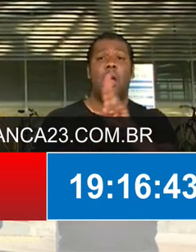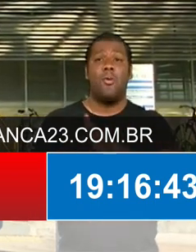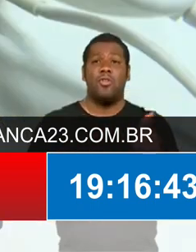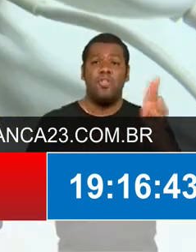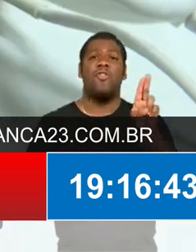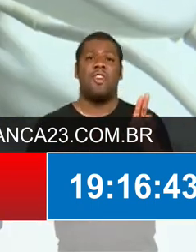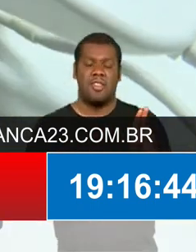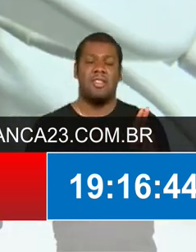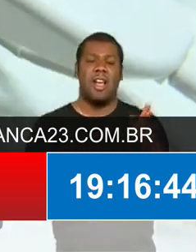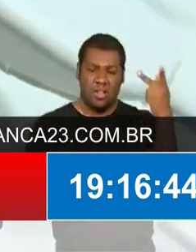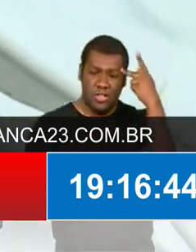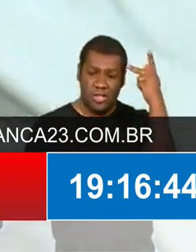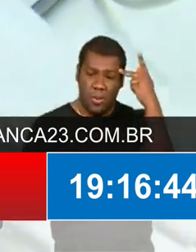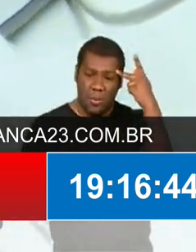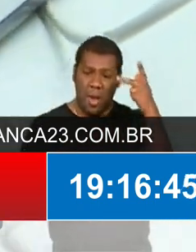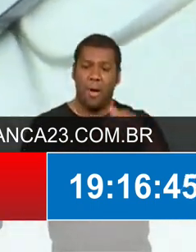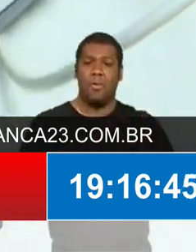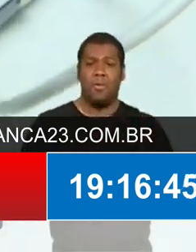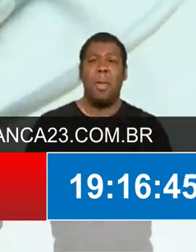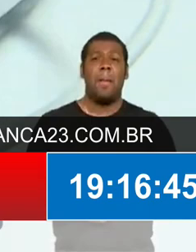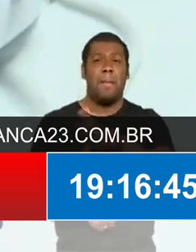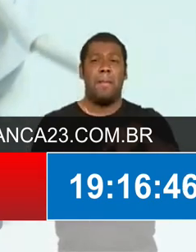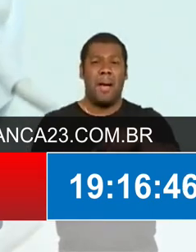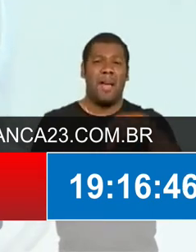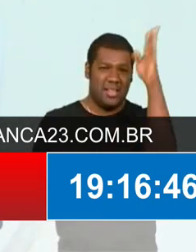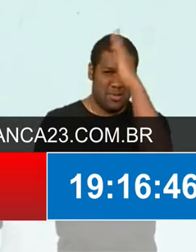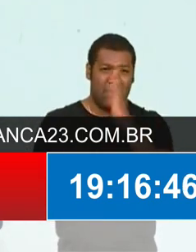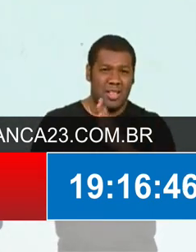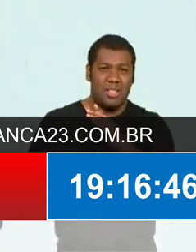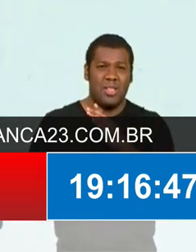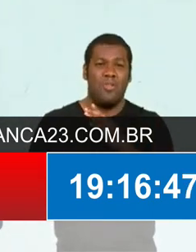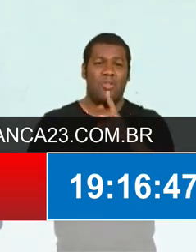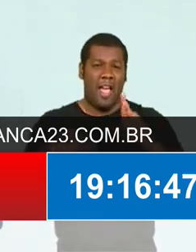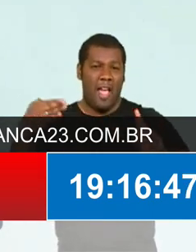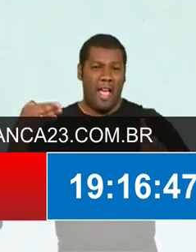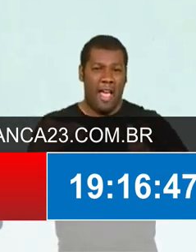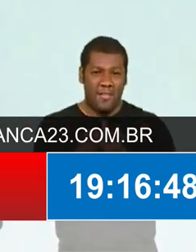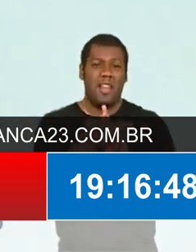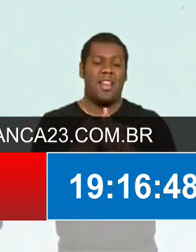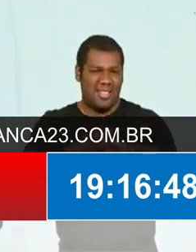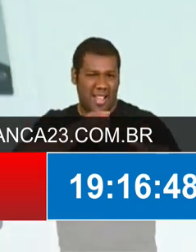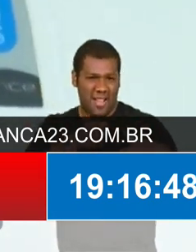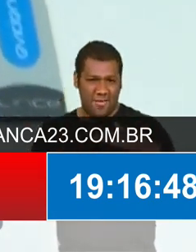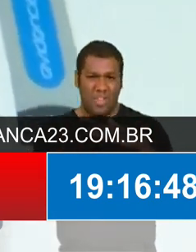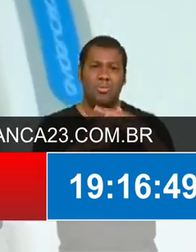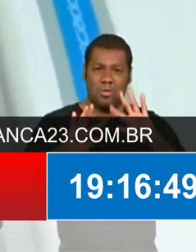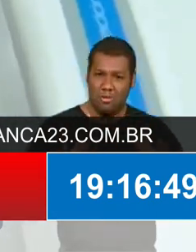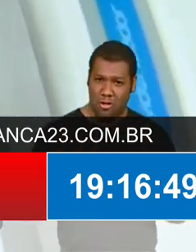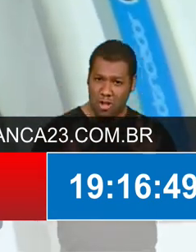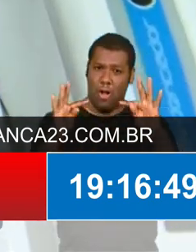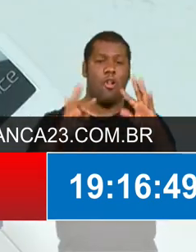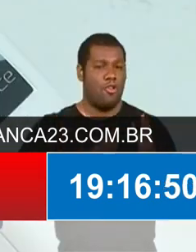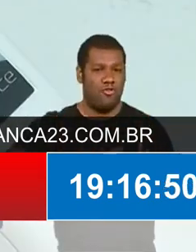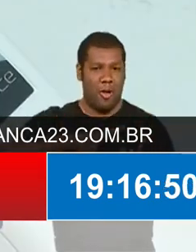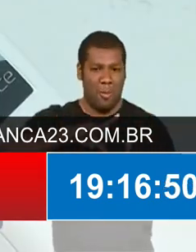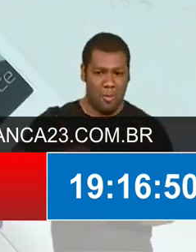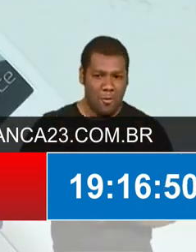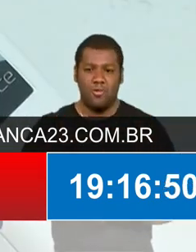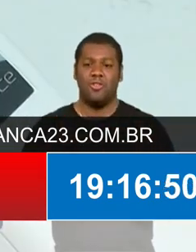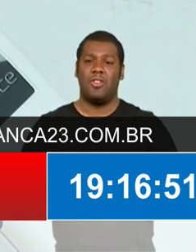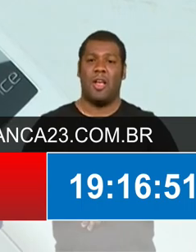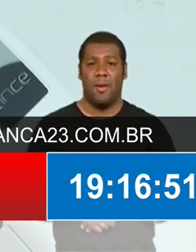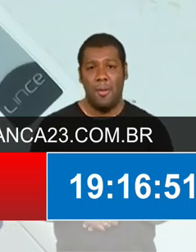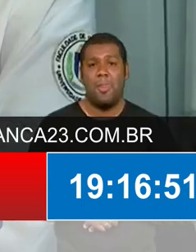Carlos. O Brasil passou a ser considerado o país que mais investiu na técnica fotodinâmica no mundo, de acordo